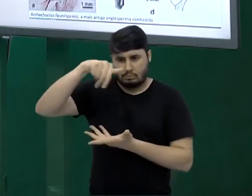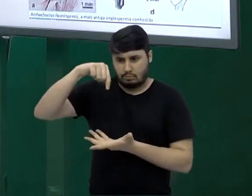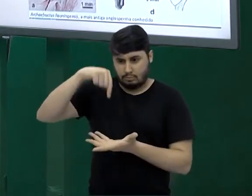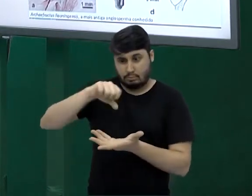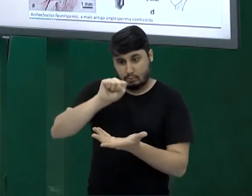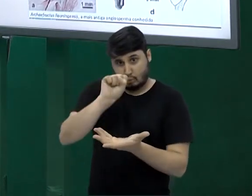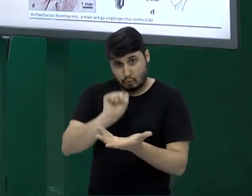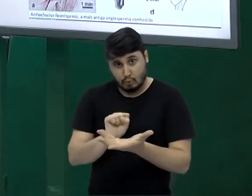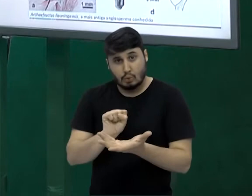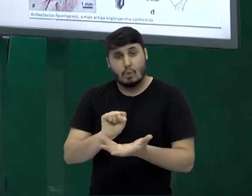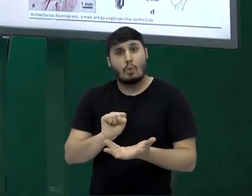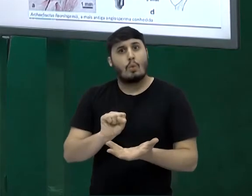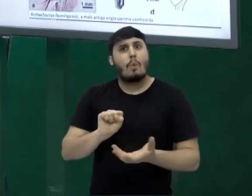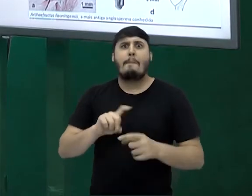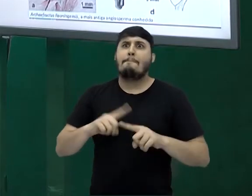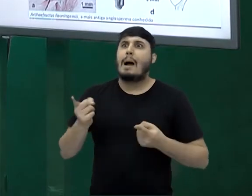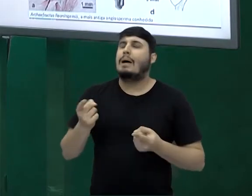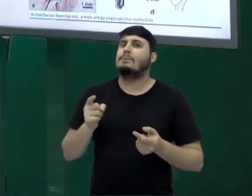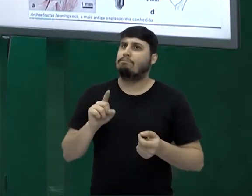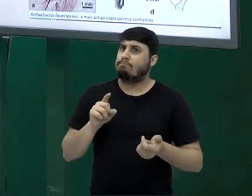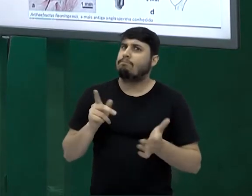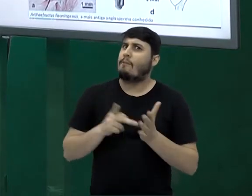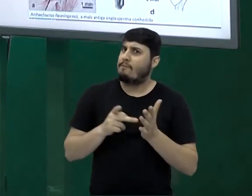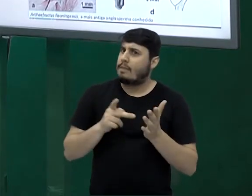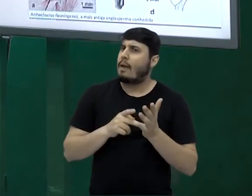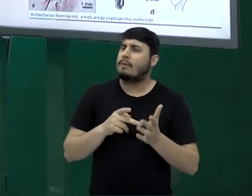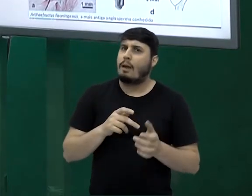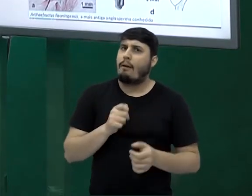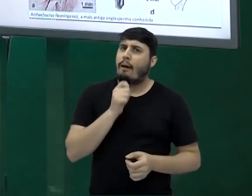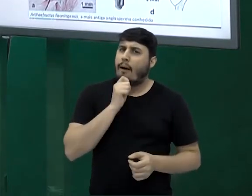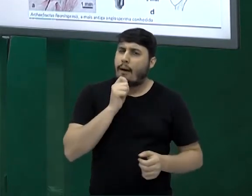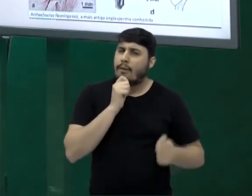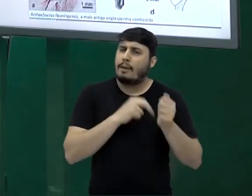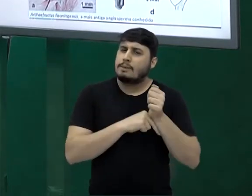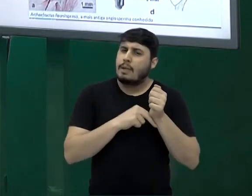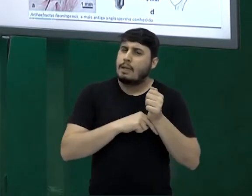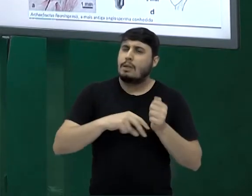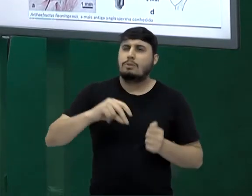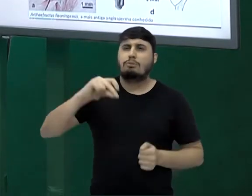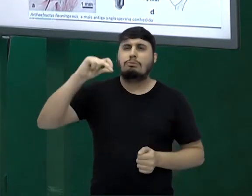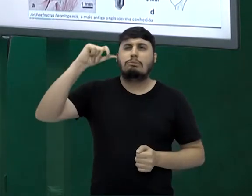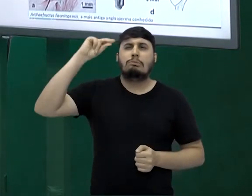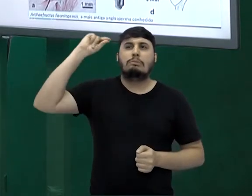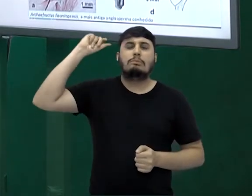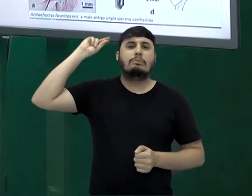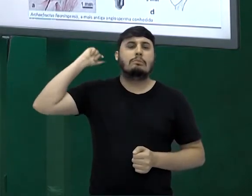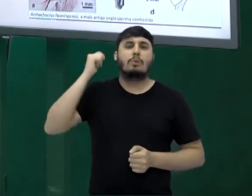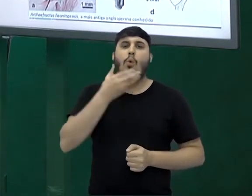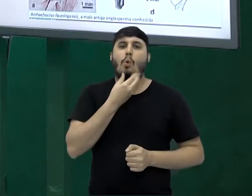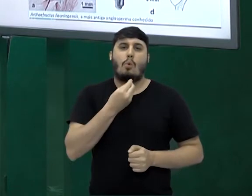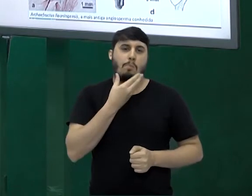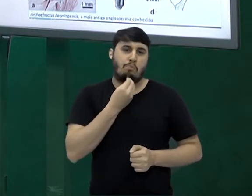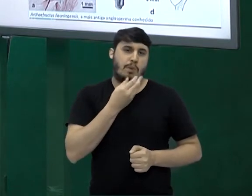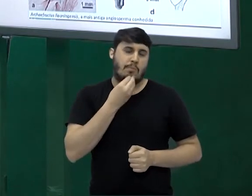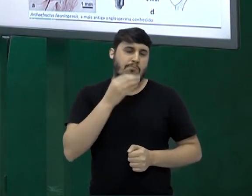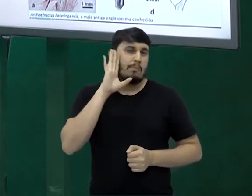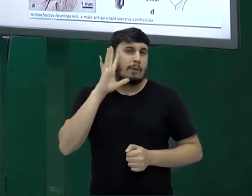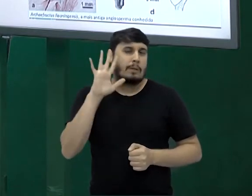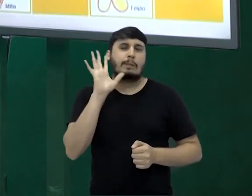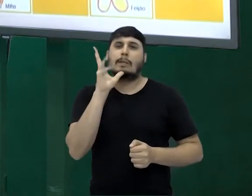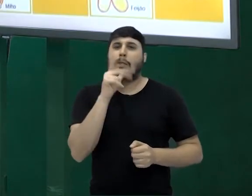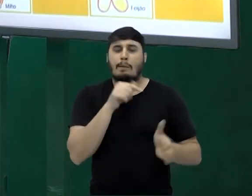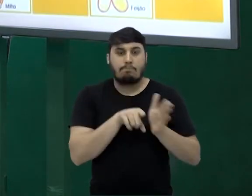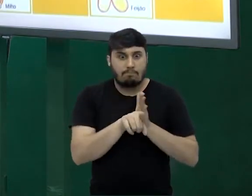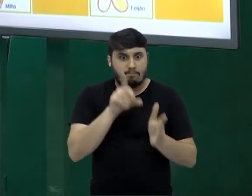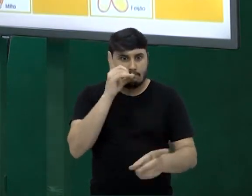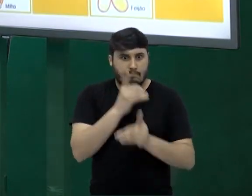tá? Mas é o grande mistério abominável, né, que o Darwin chamava, beleza? História legal, né, cara?